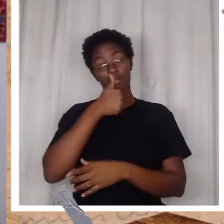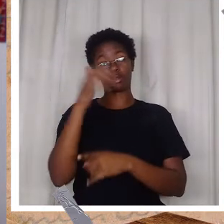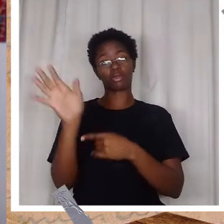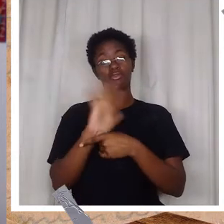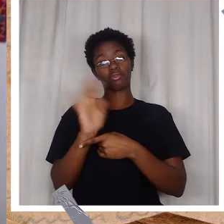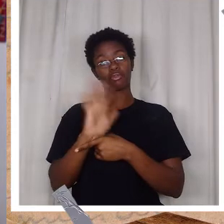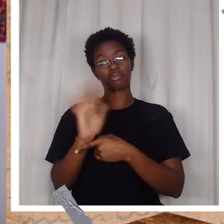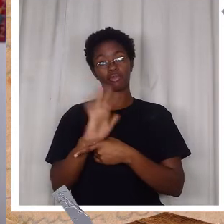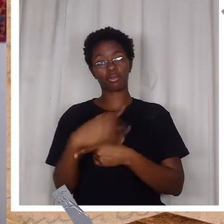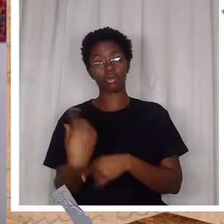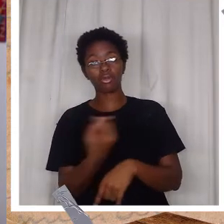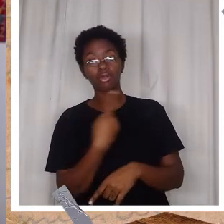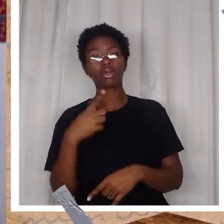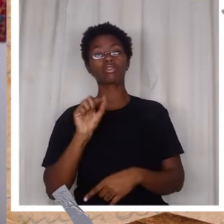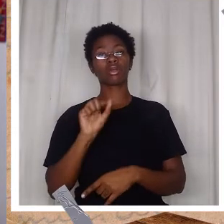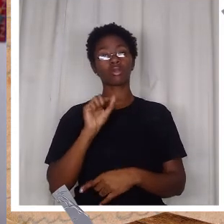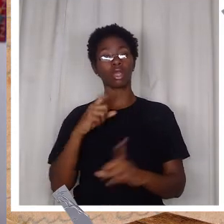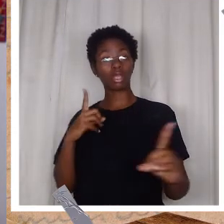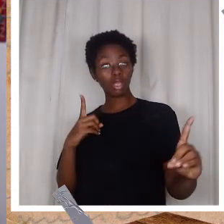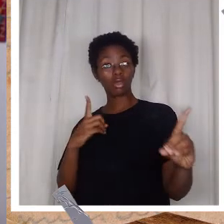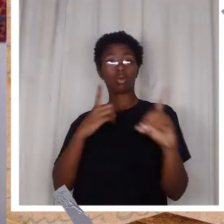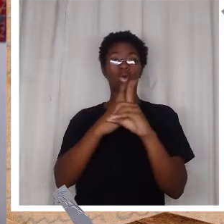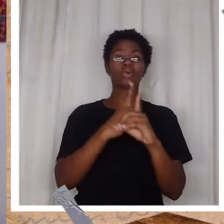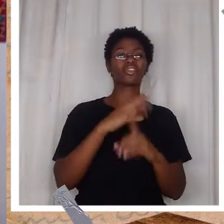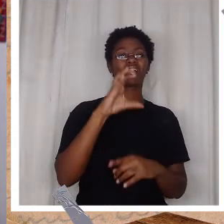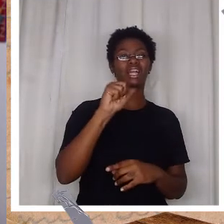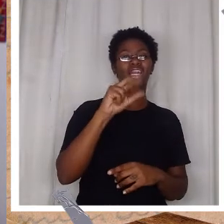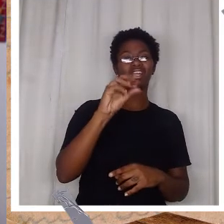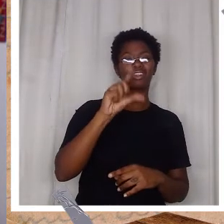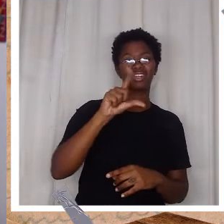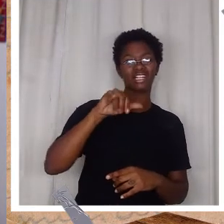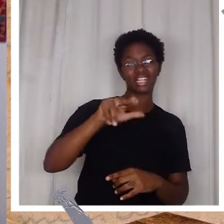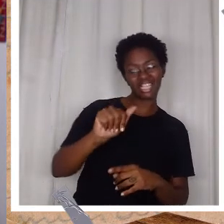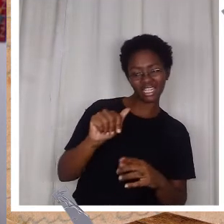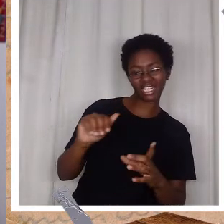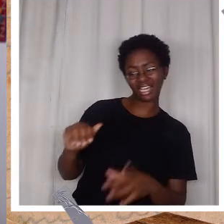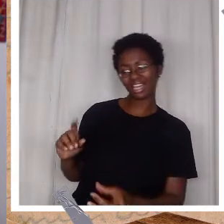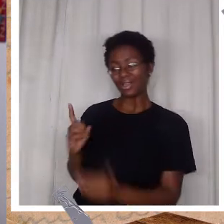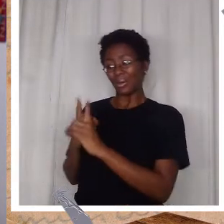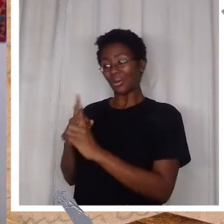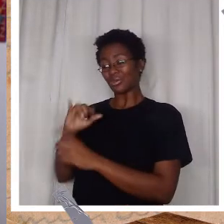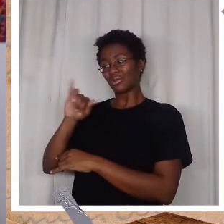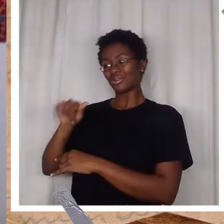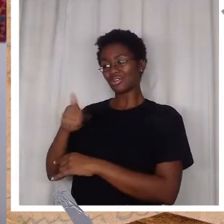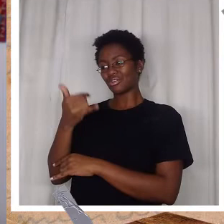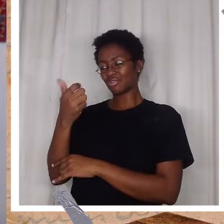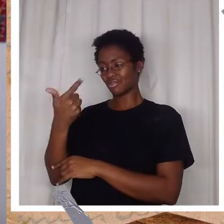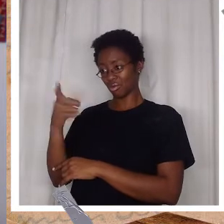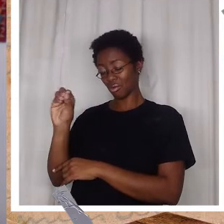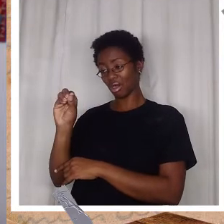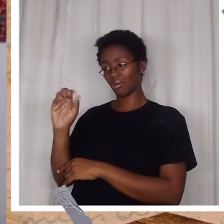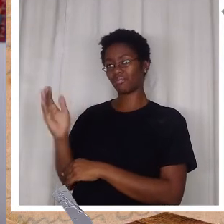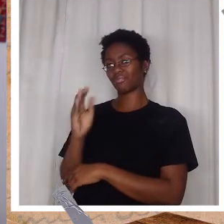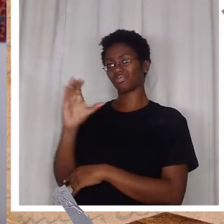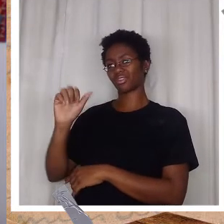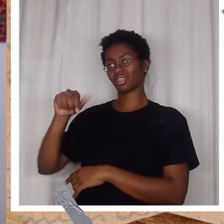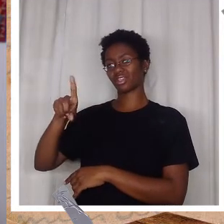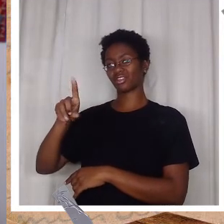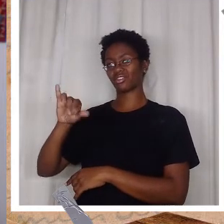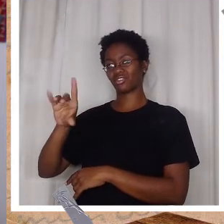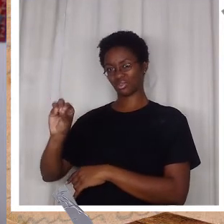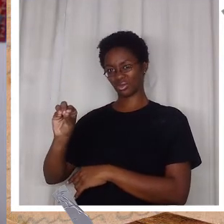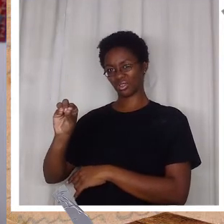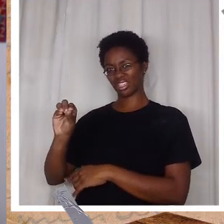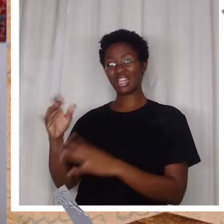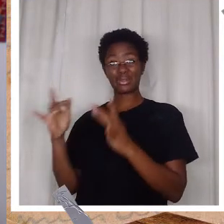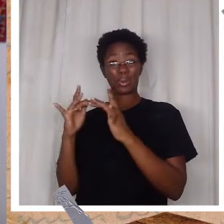filme foi o Encontro Fictício de Carolina Maria de Jesus e de João Cândido, né? E que a gente percebia que tinham tudo a ver um com